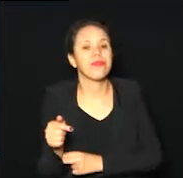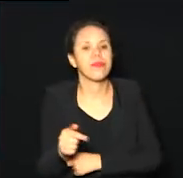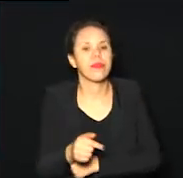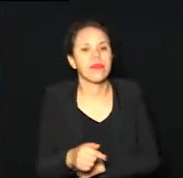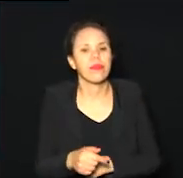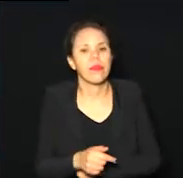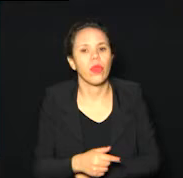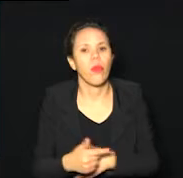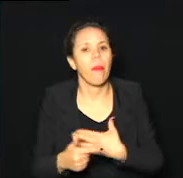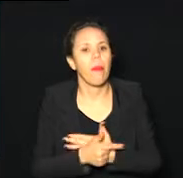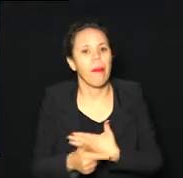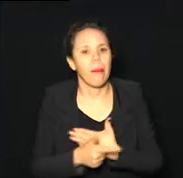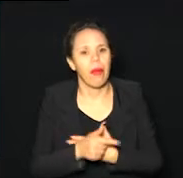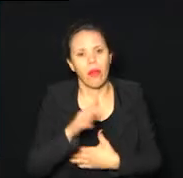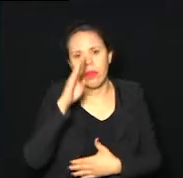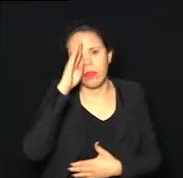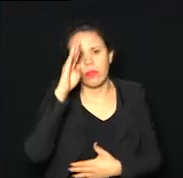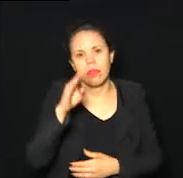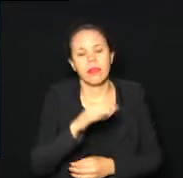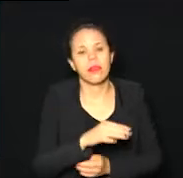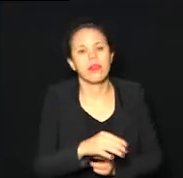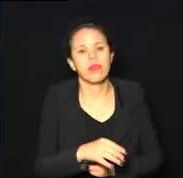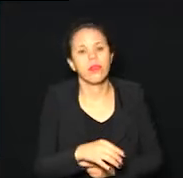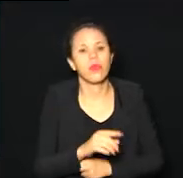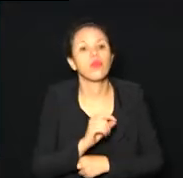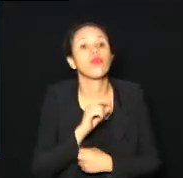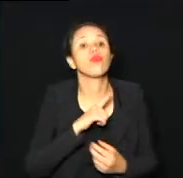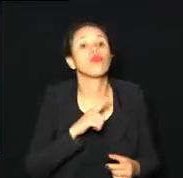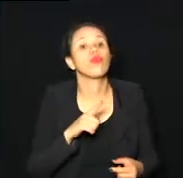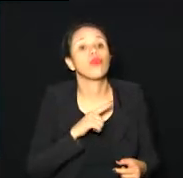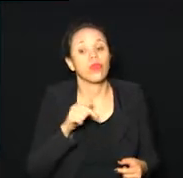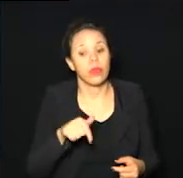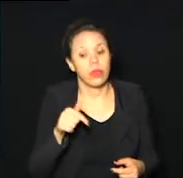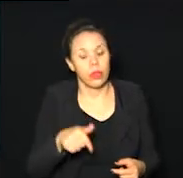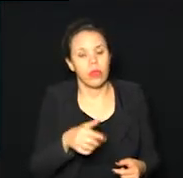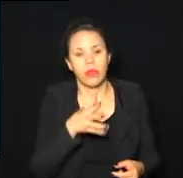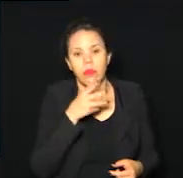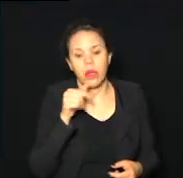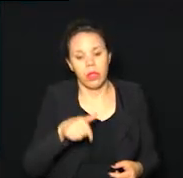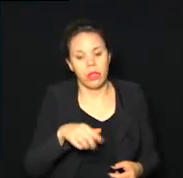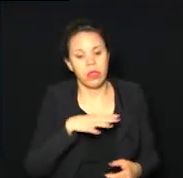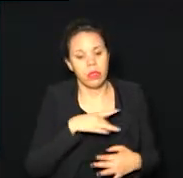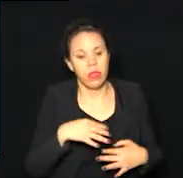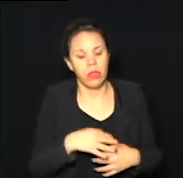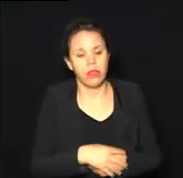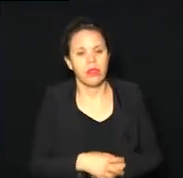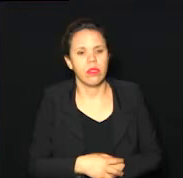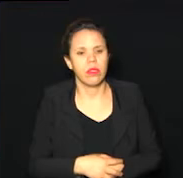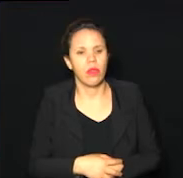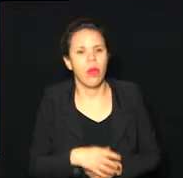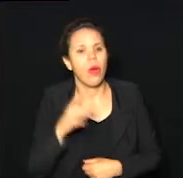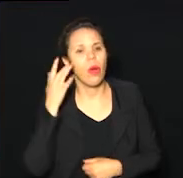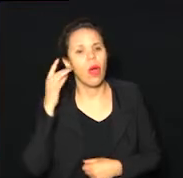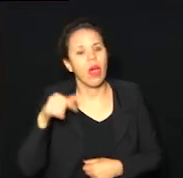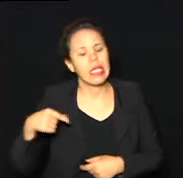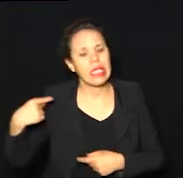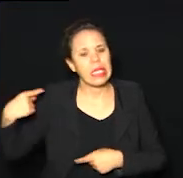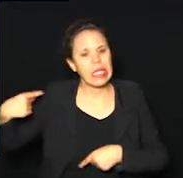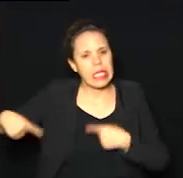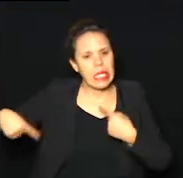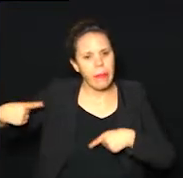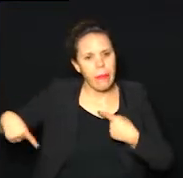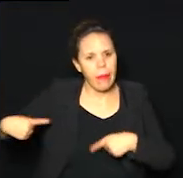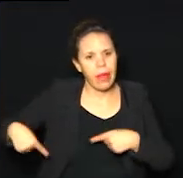um papel fundamental no que tem enrolado aqui na nossa cidade. Eu acho que esse debate